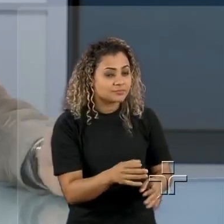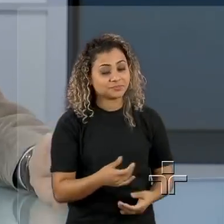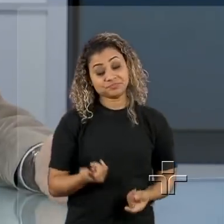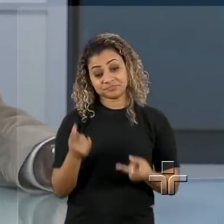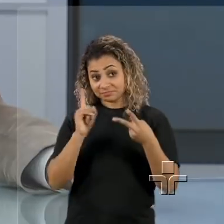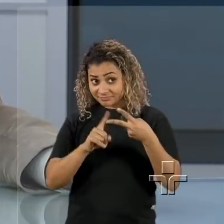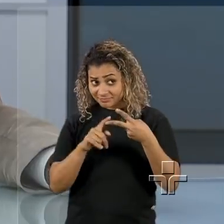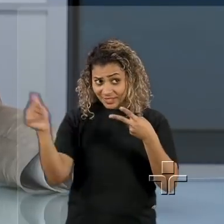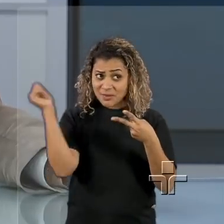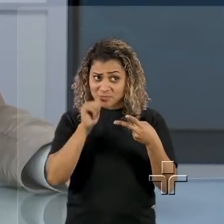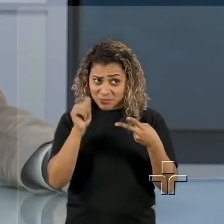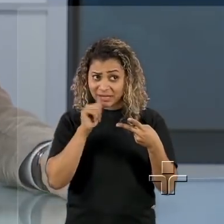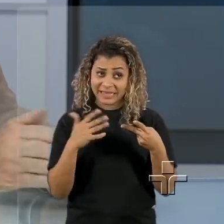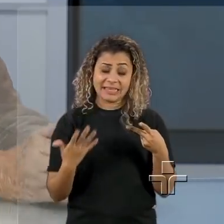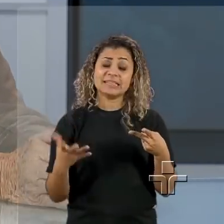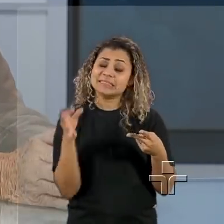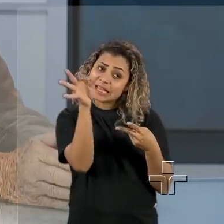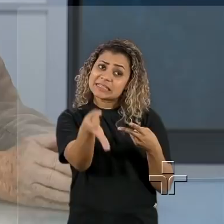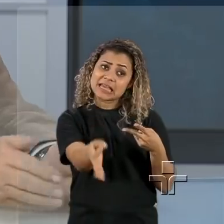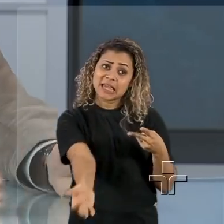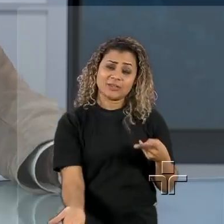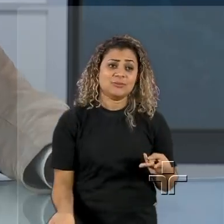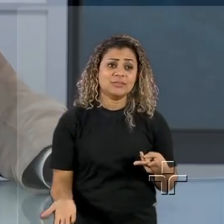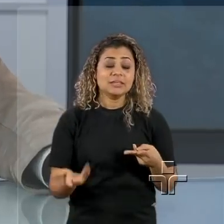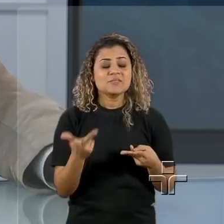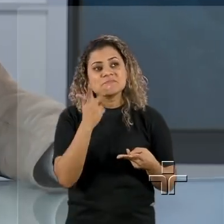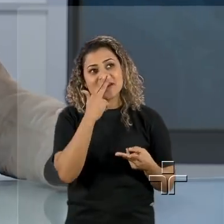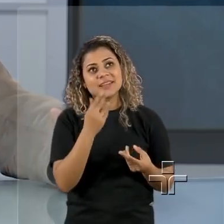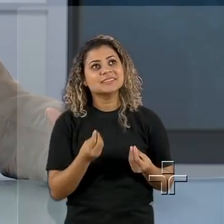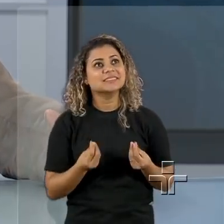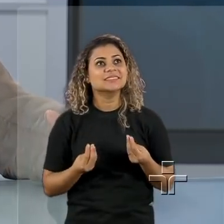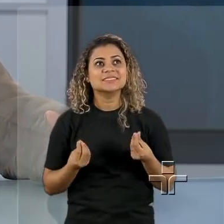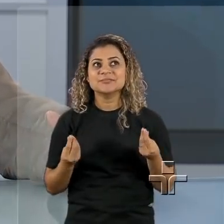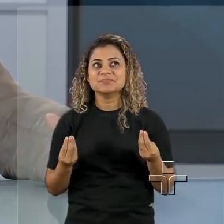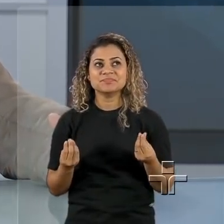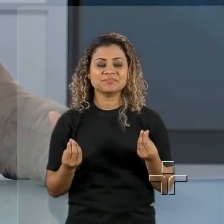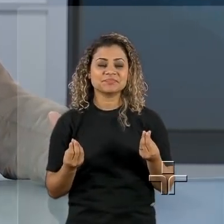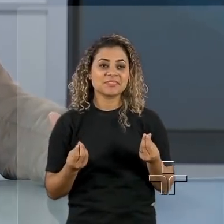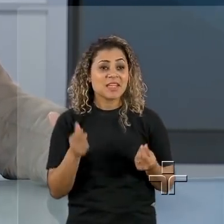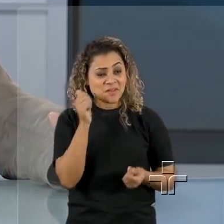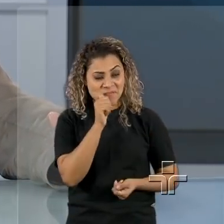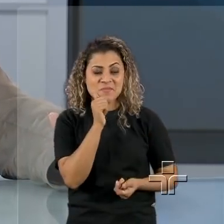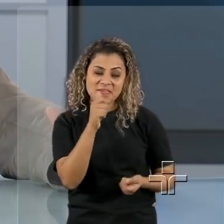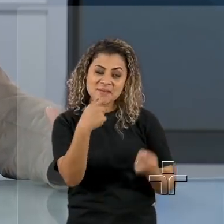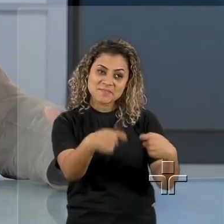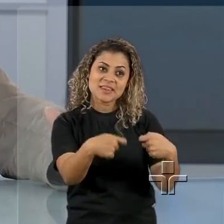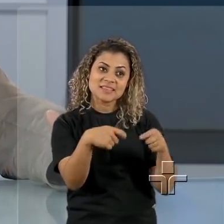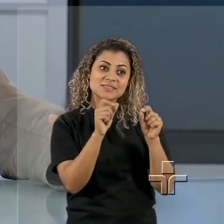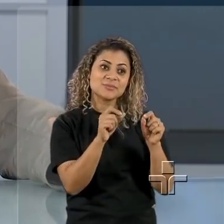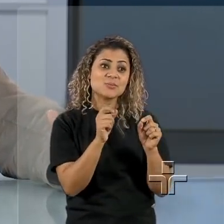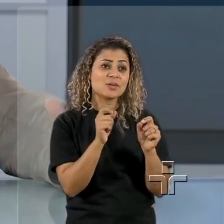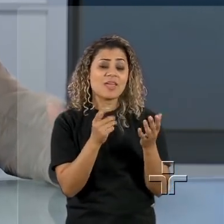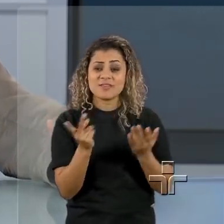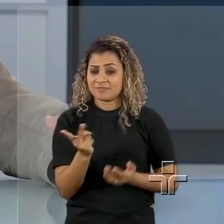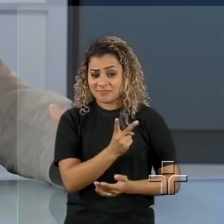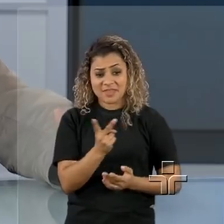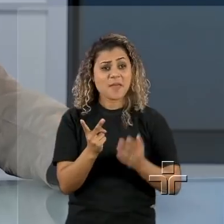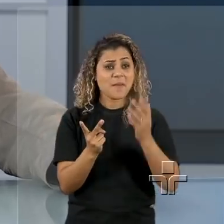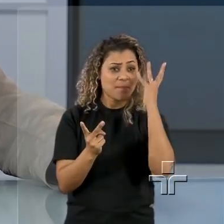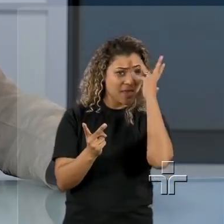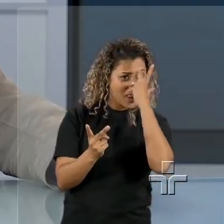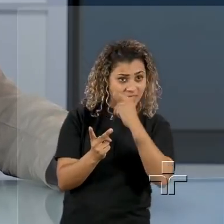isso é uma bobagem, que a ONU não faz coisa nenhuma, é quase incapaz, quanto mais resolver problemas assim, a sacada do primeiro sobre a fala do